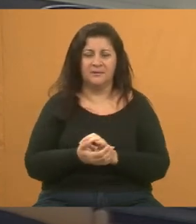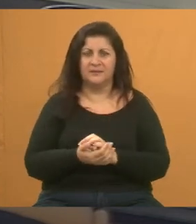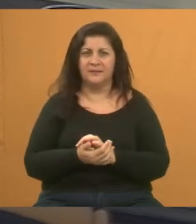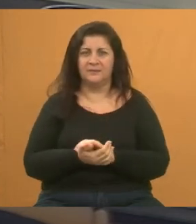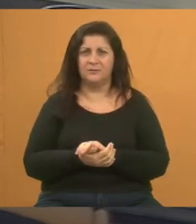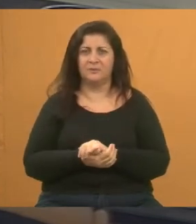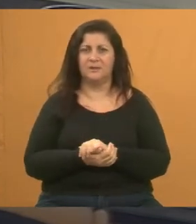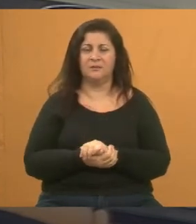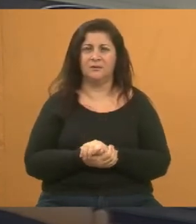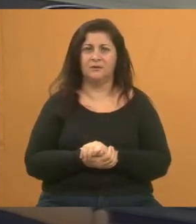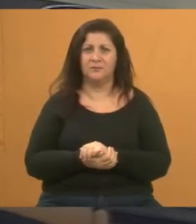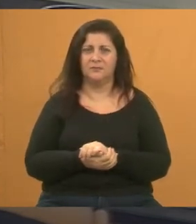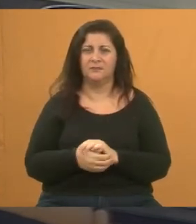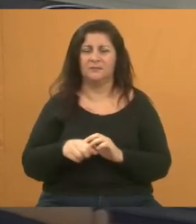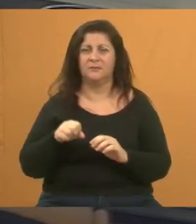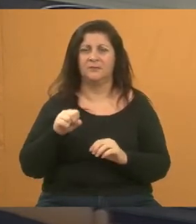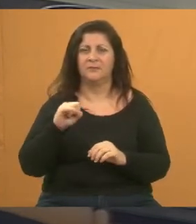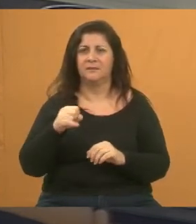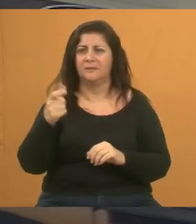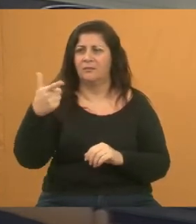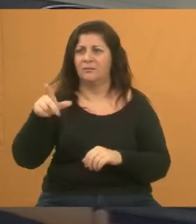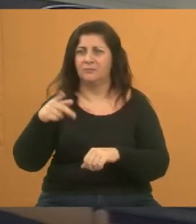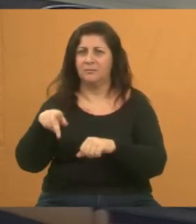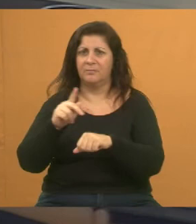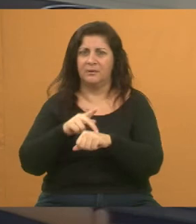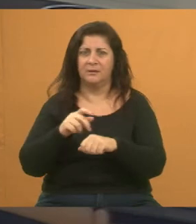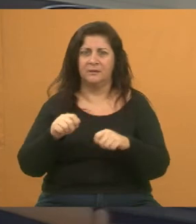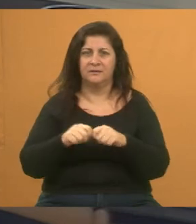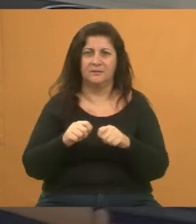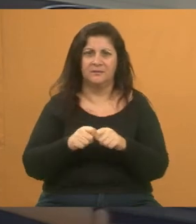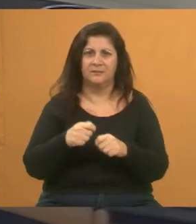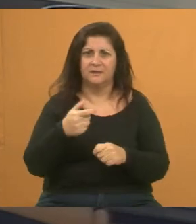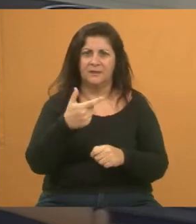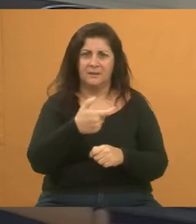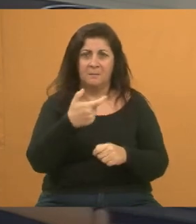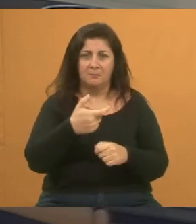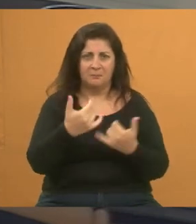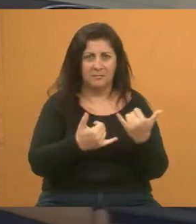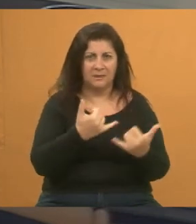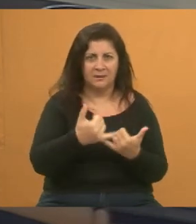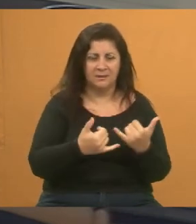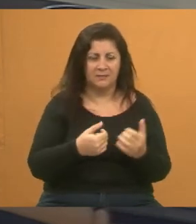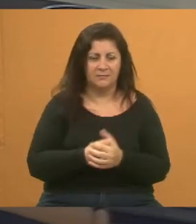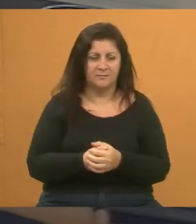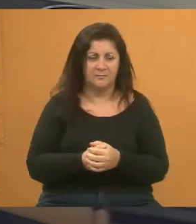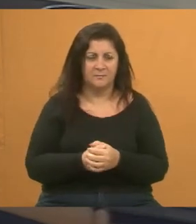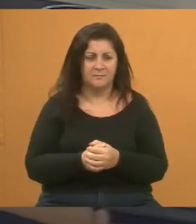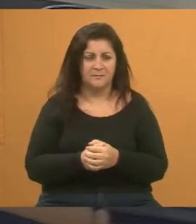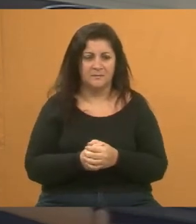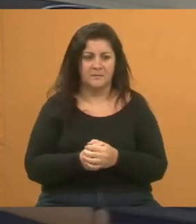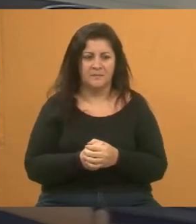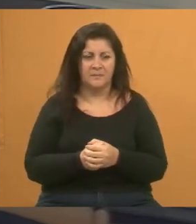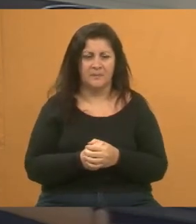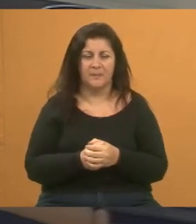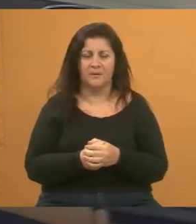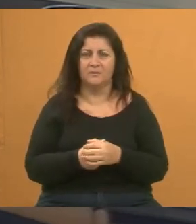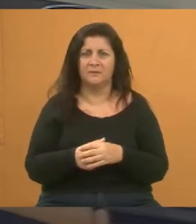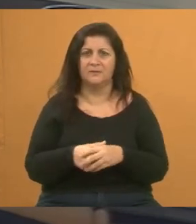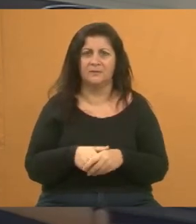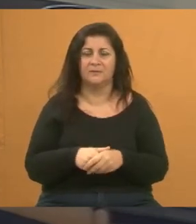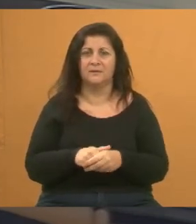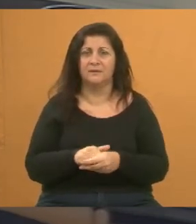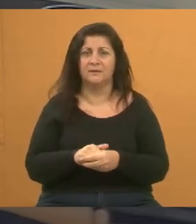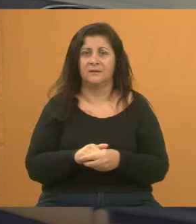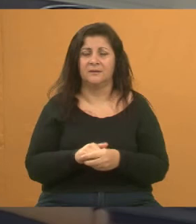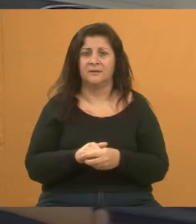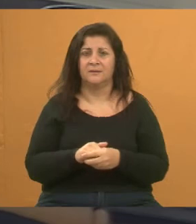que mandasse não tinha condições. Fiz projeto aqui, e esse projeto foi votado pelos vereadores 92 e